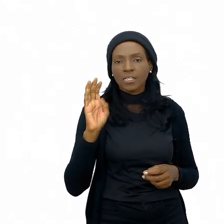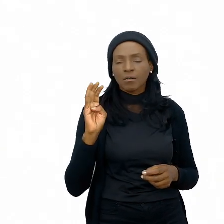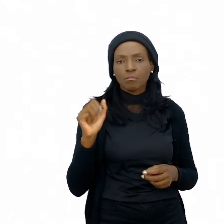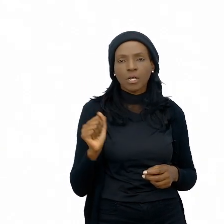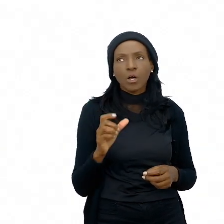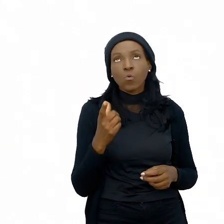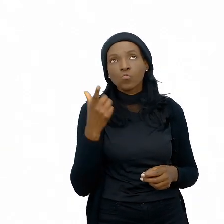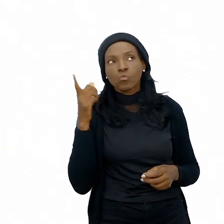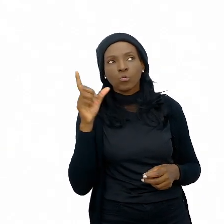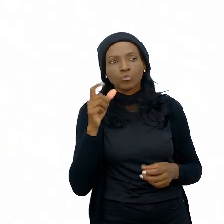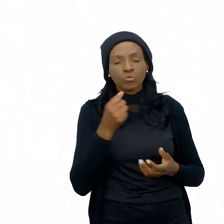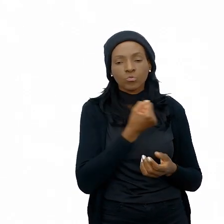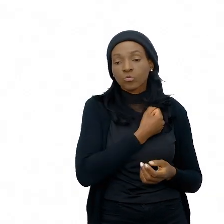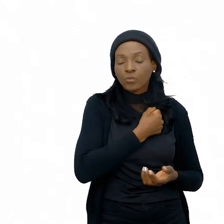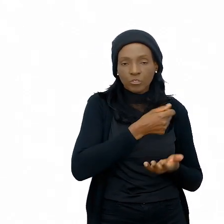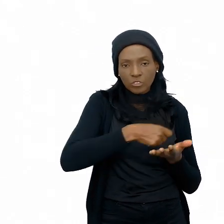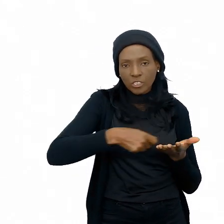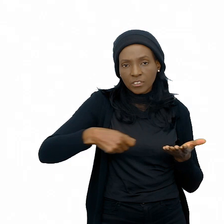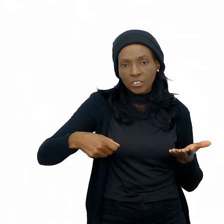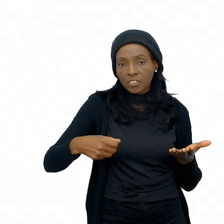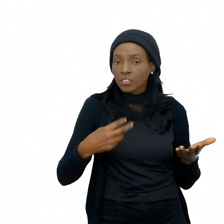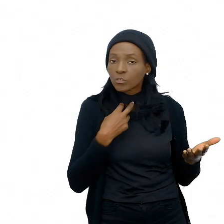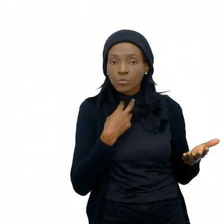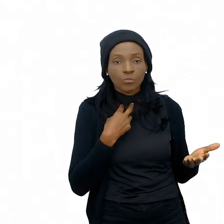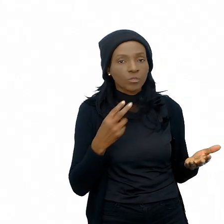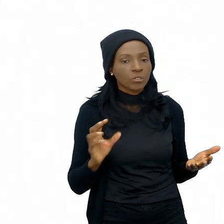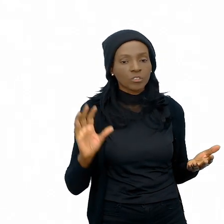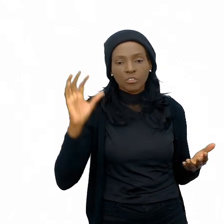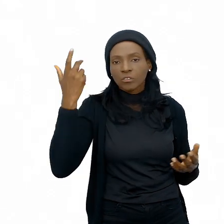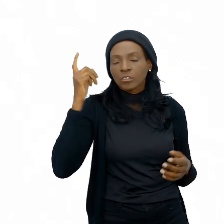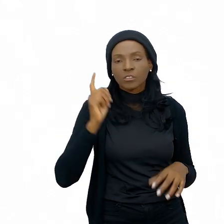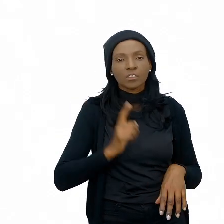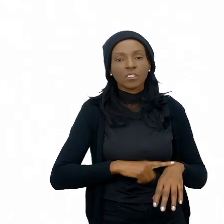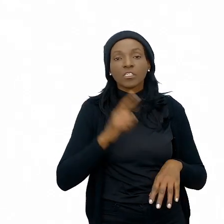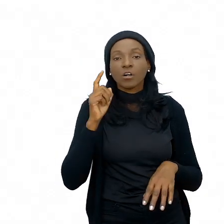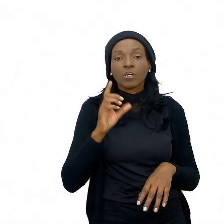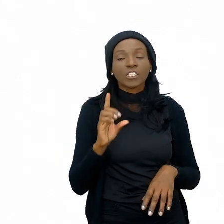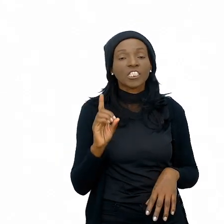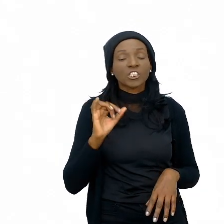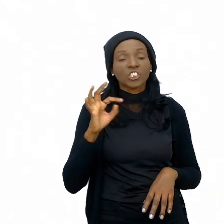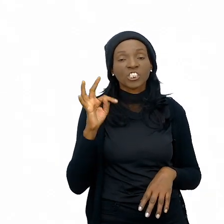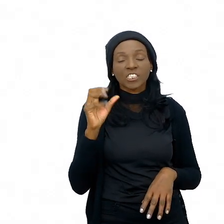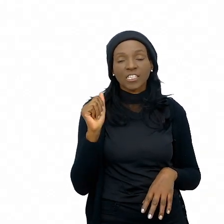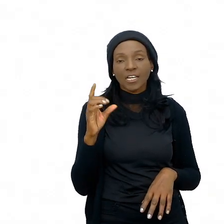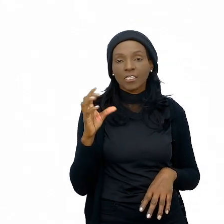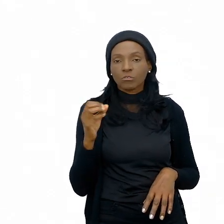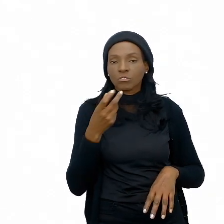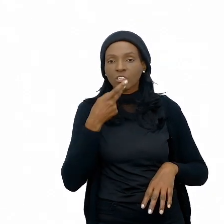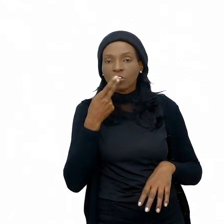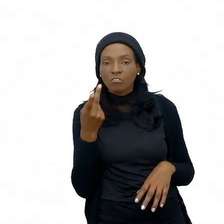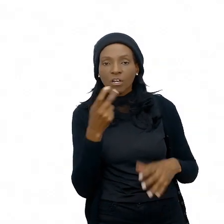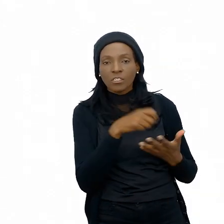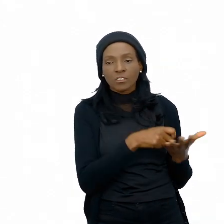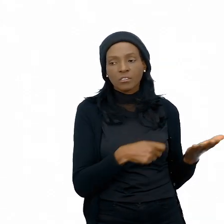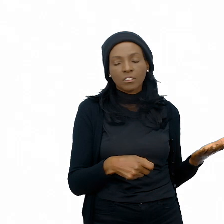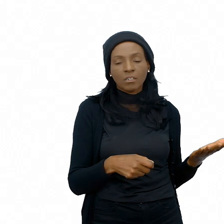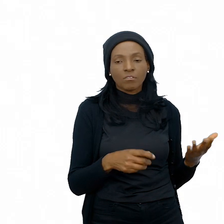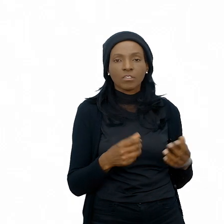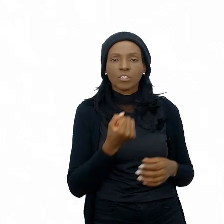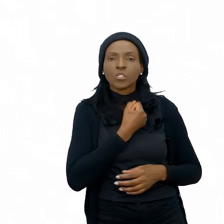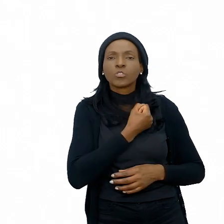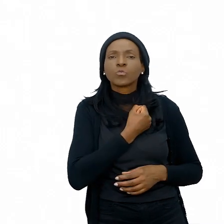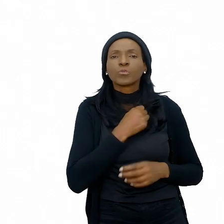número dessa escrita, e que não pode acontecer na hora do ditado. Números que terminam em 0 são